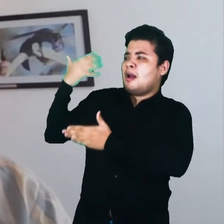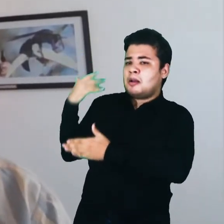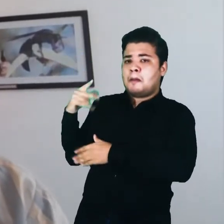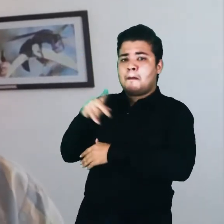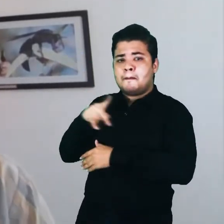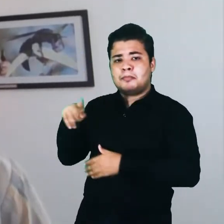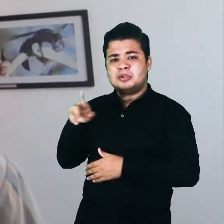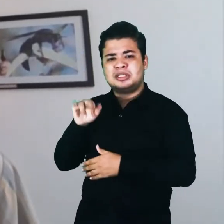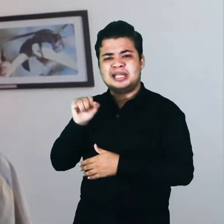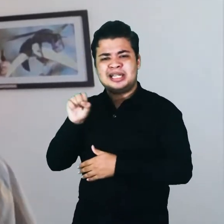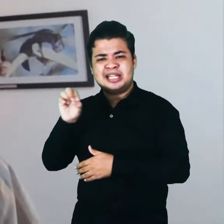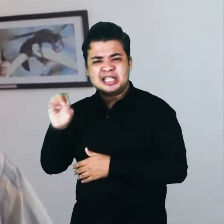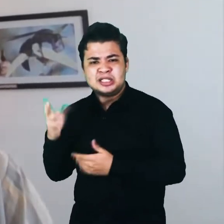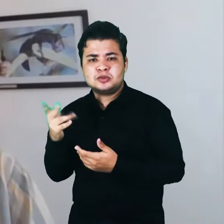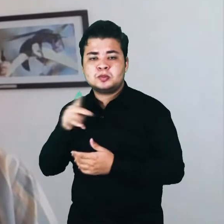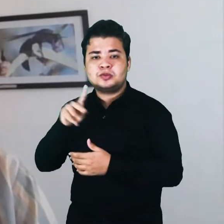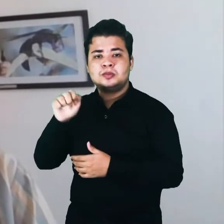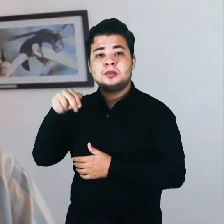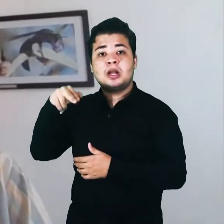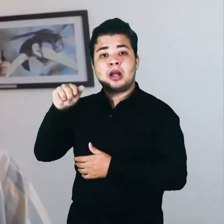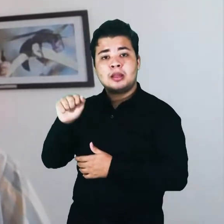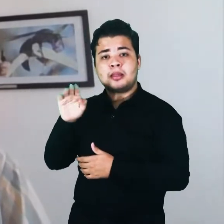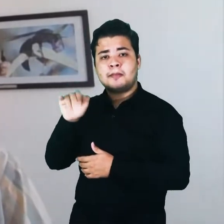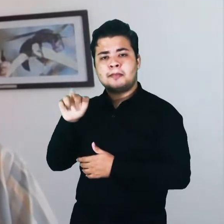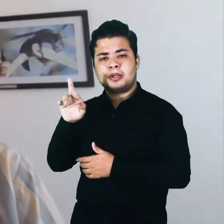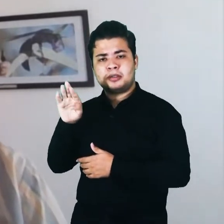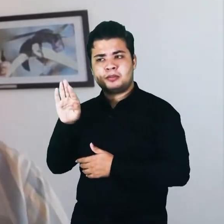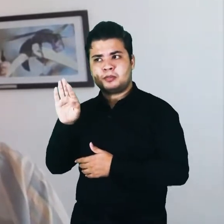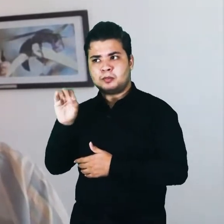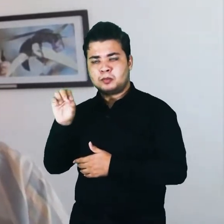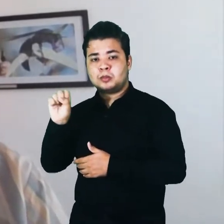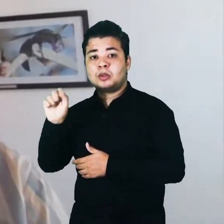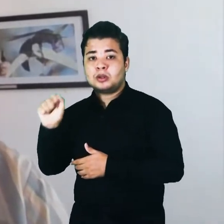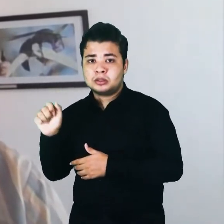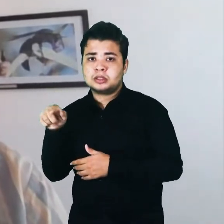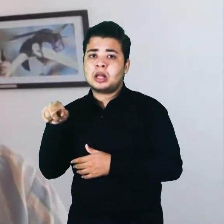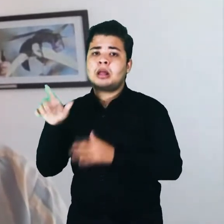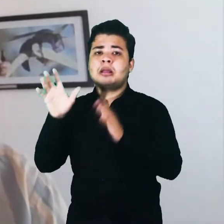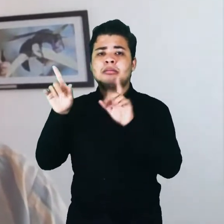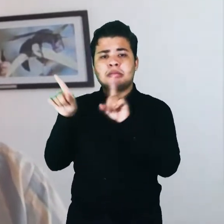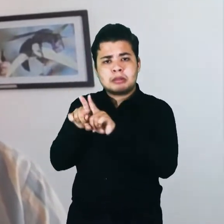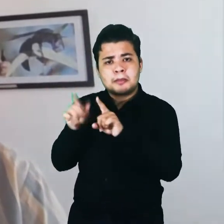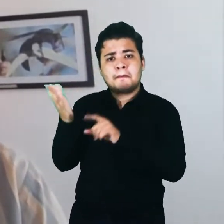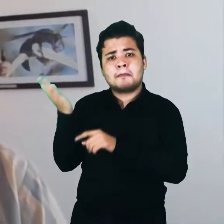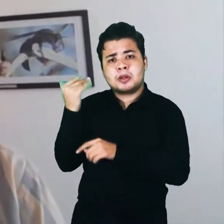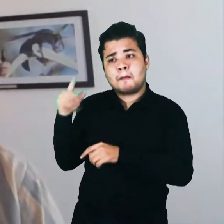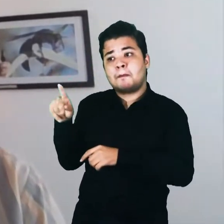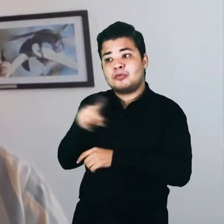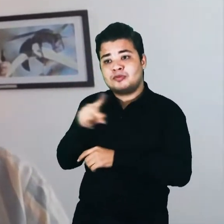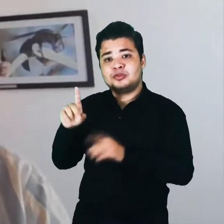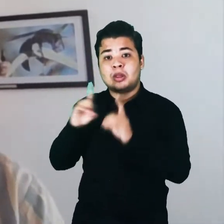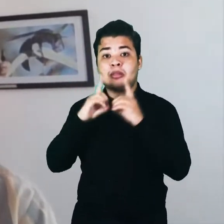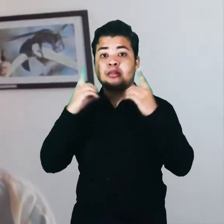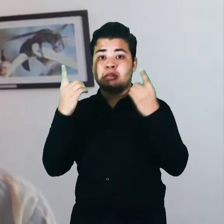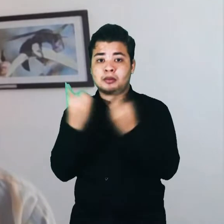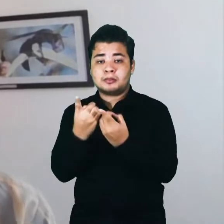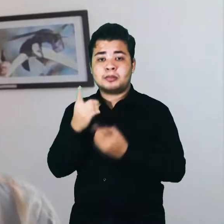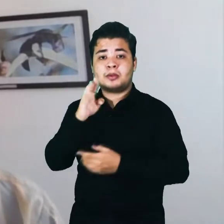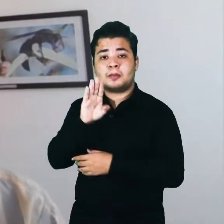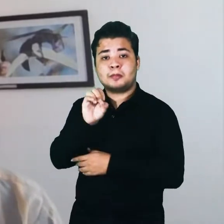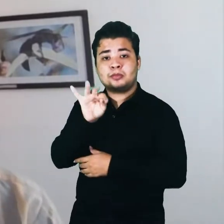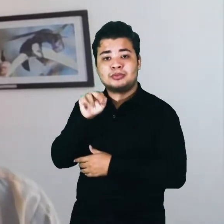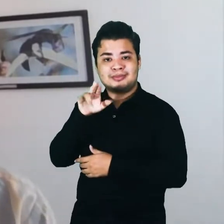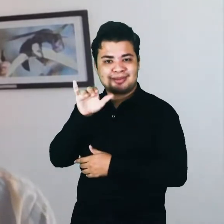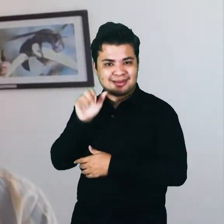professora Ana Barbosa Peixoto, né? Que foi professora também do Departamento de Botânica. Deu essa